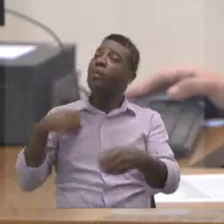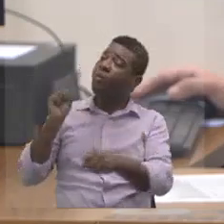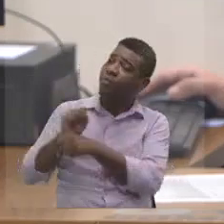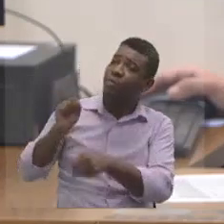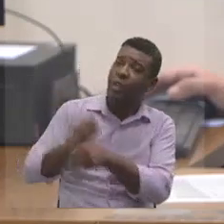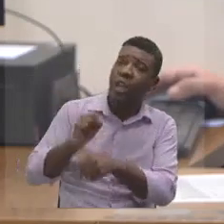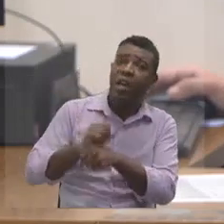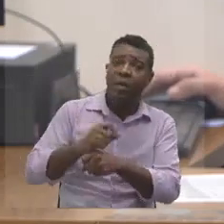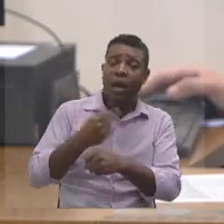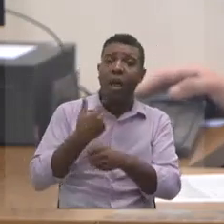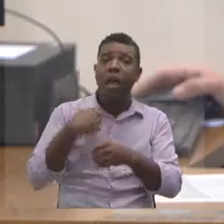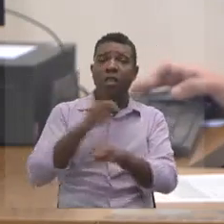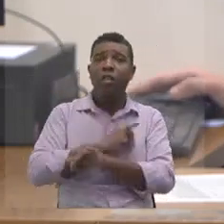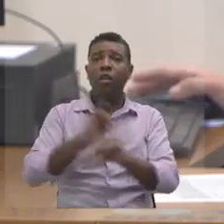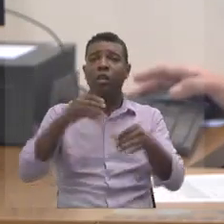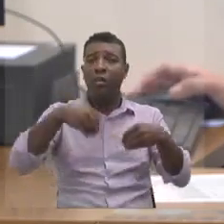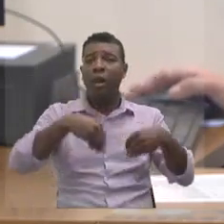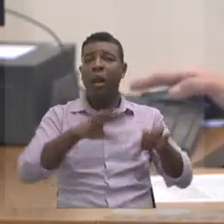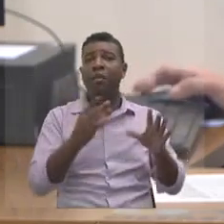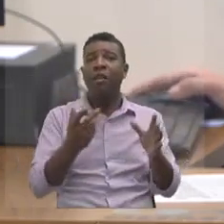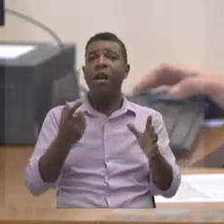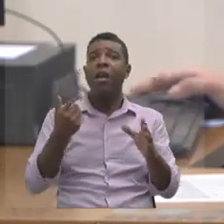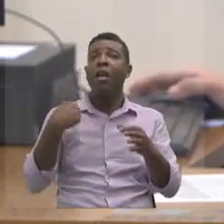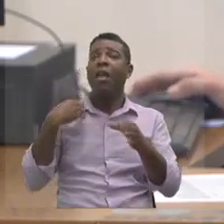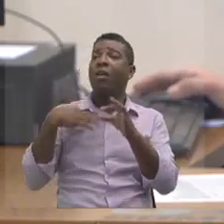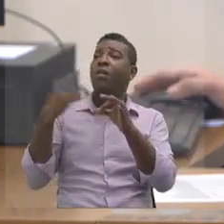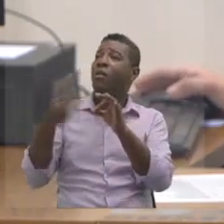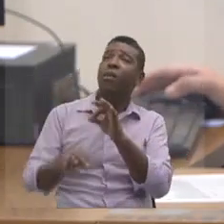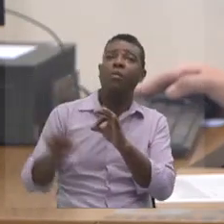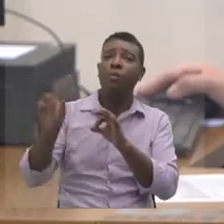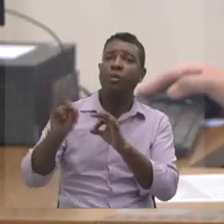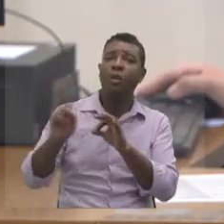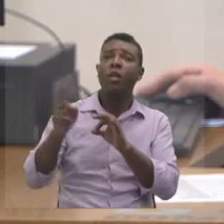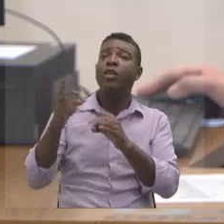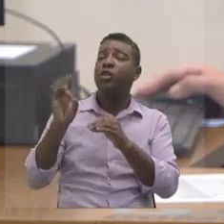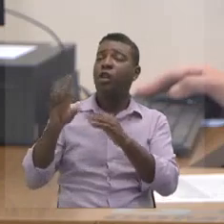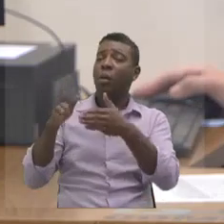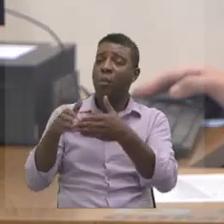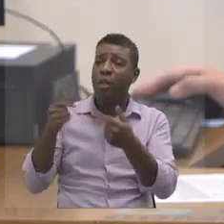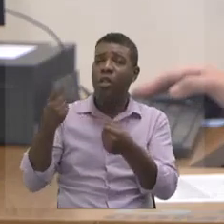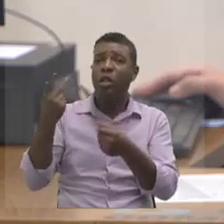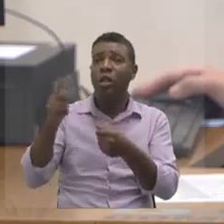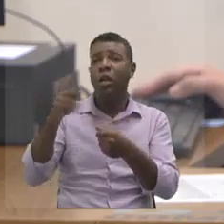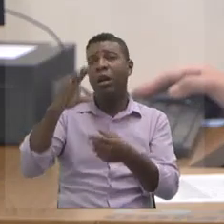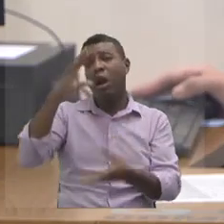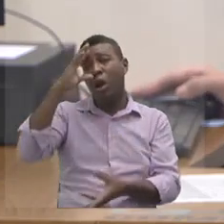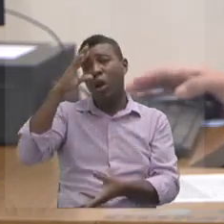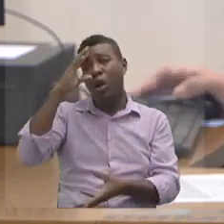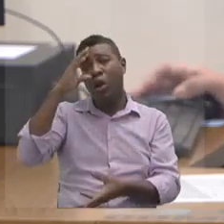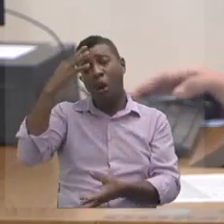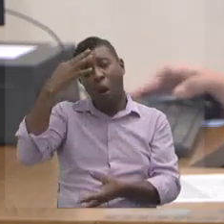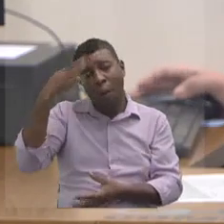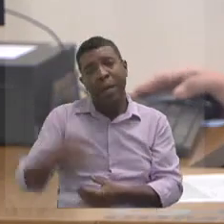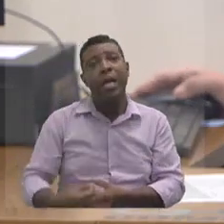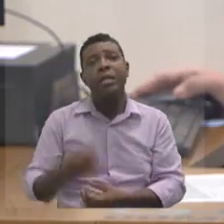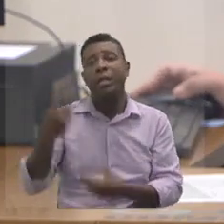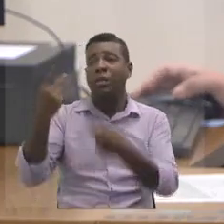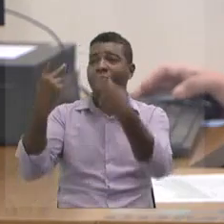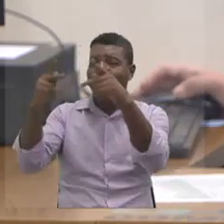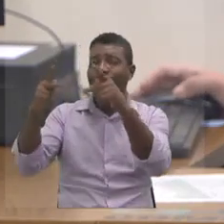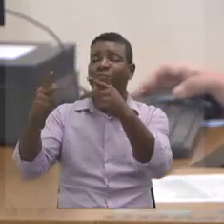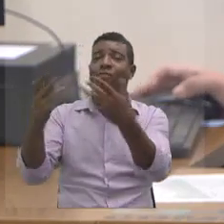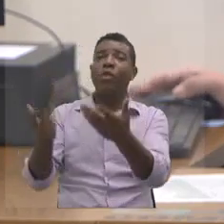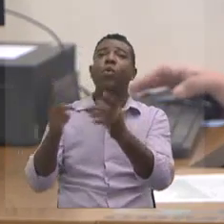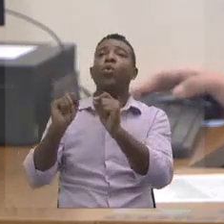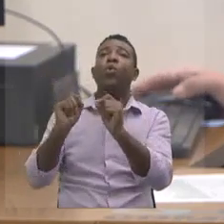levar no mais Presidente não delongando pedir a compreensão de vossa excelência também para que a gente possa